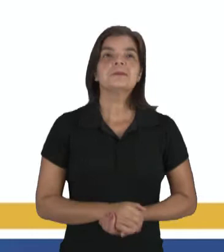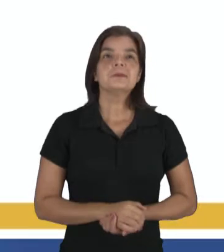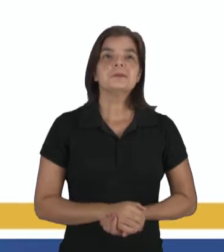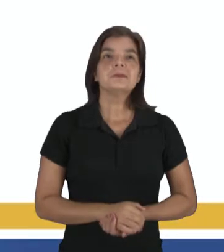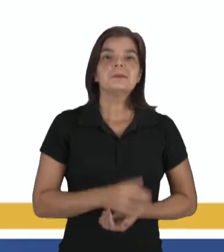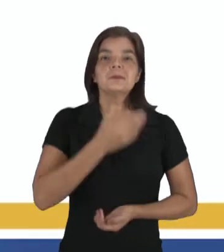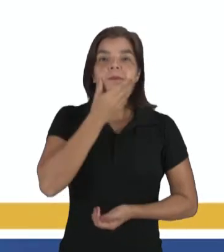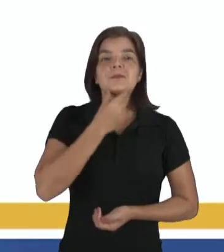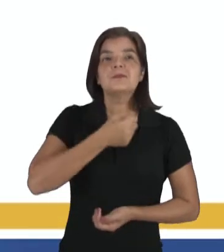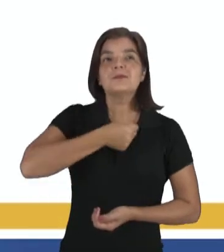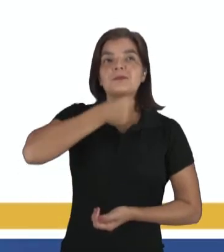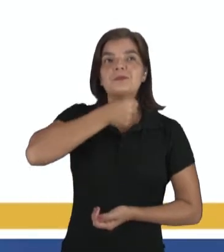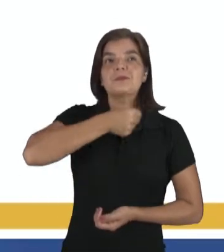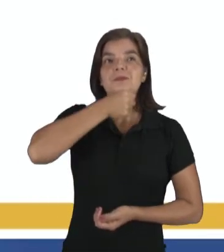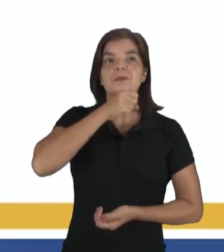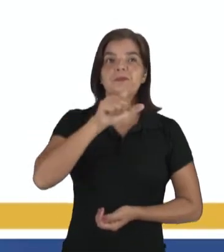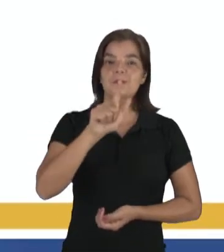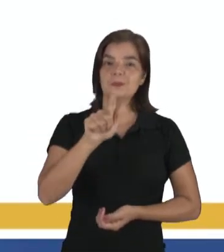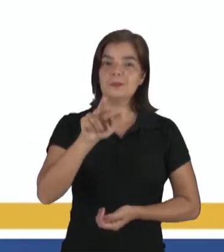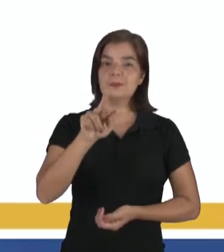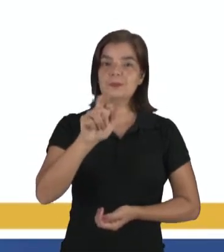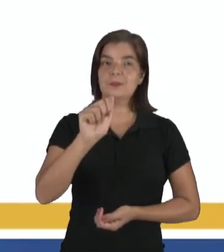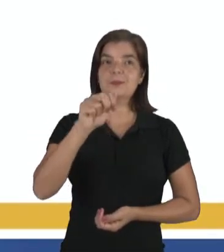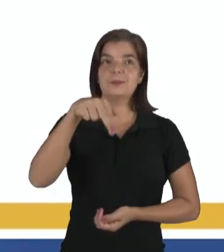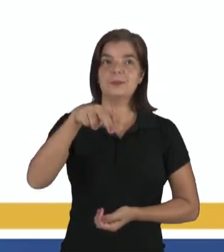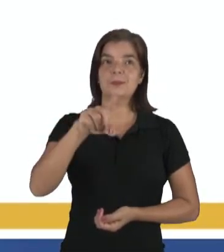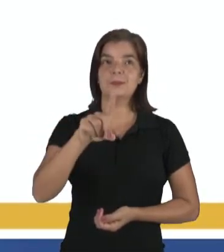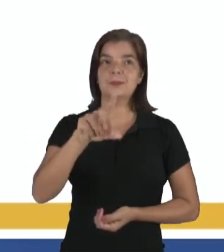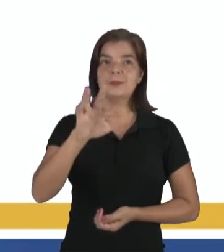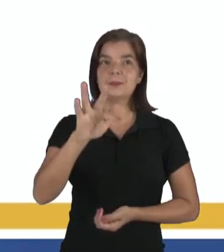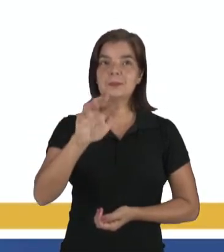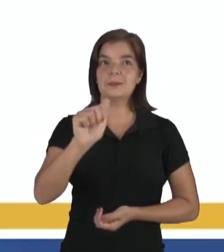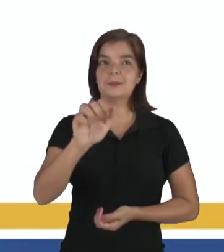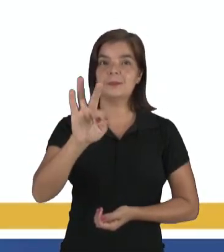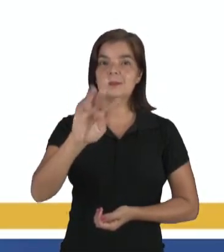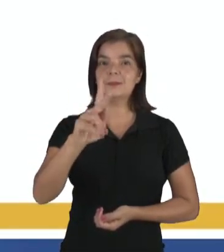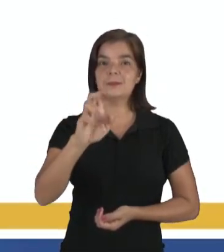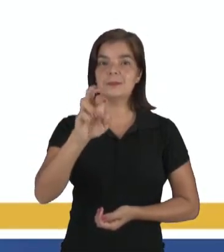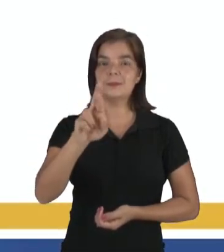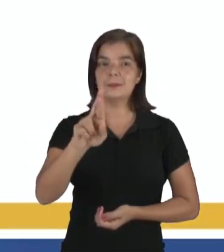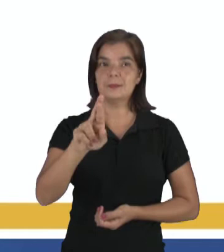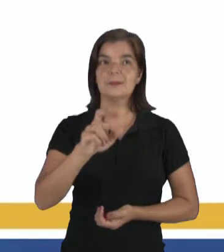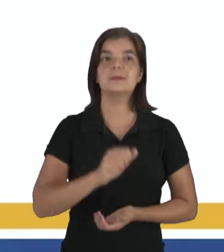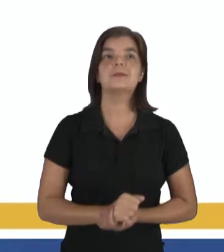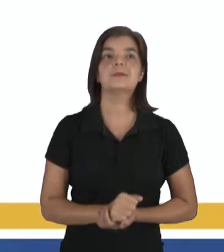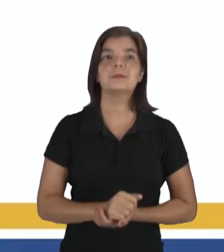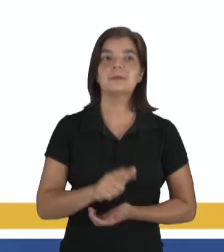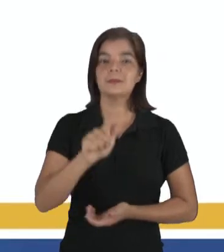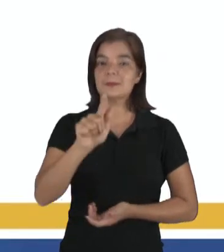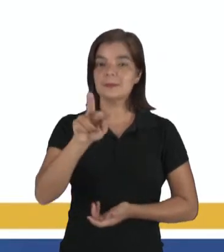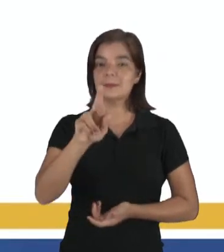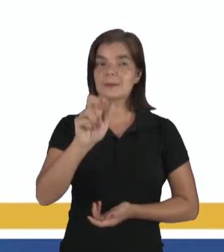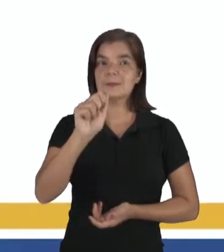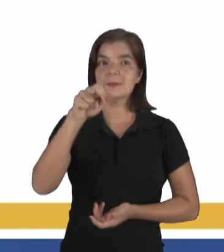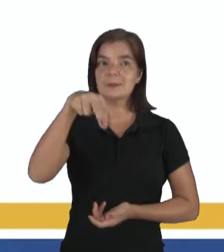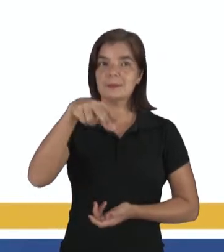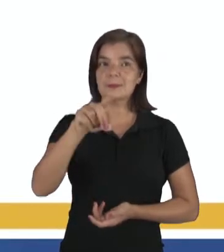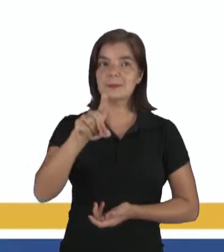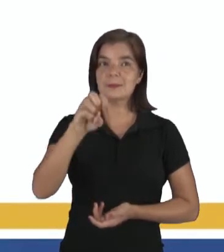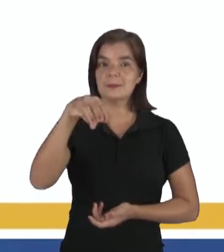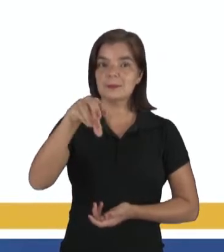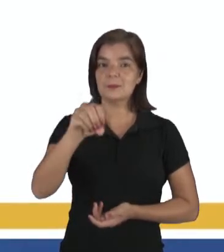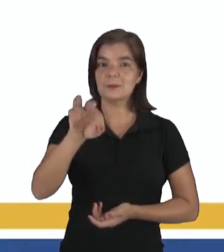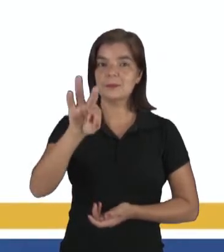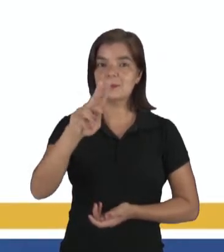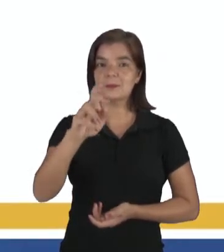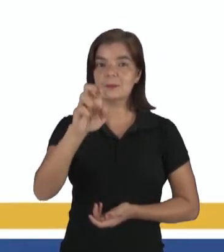tem o Grand Father que é o avô grimmler avó